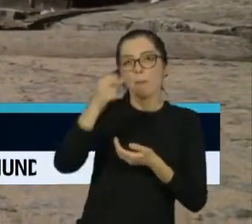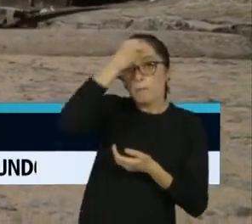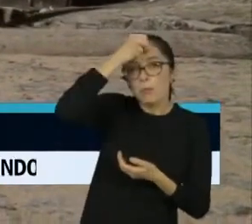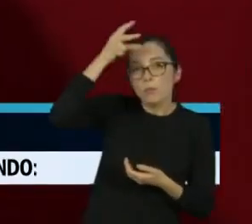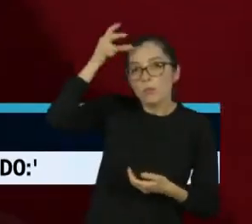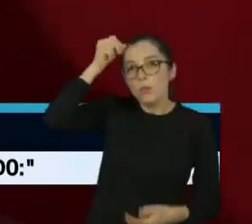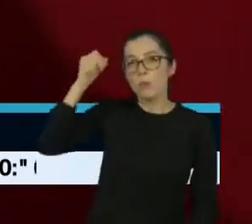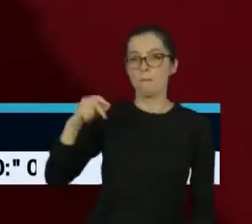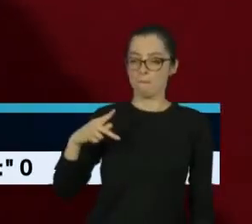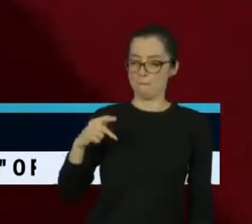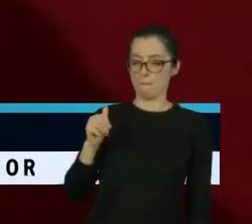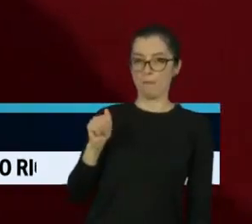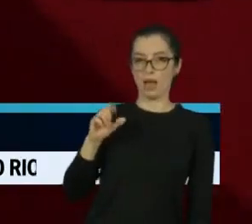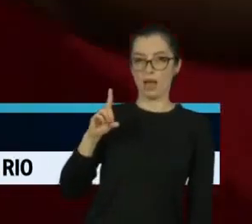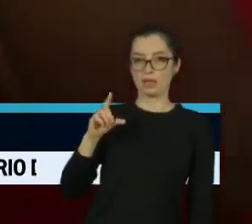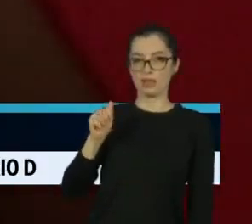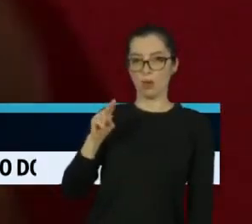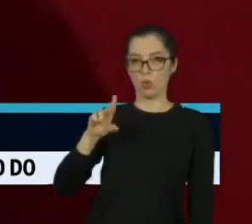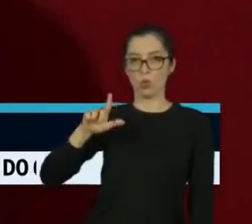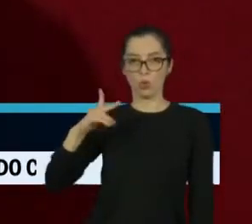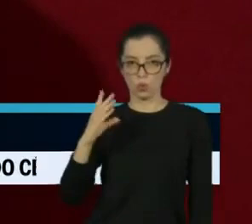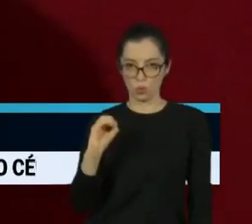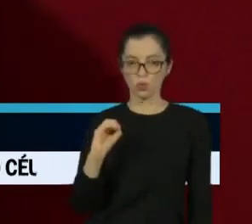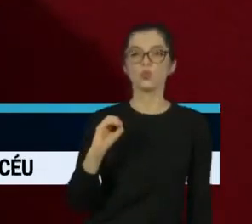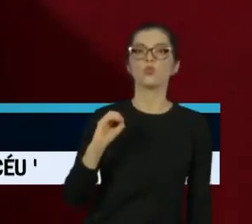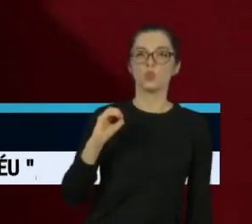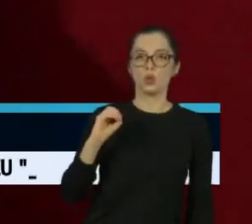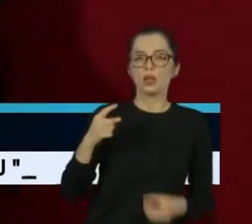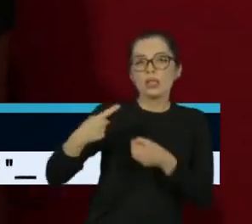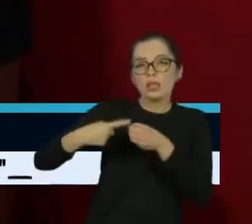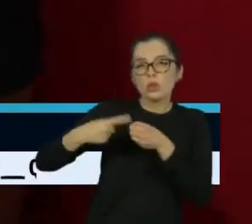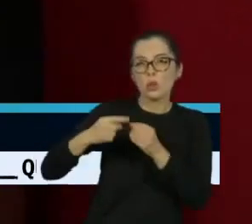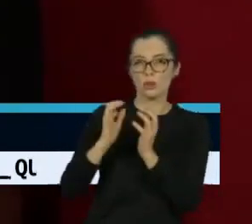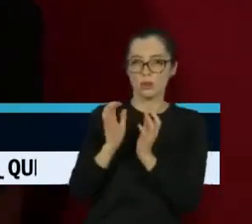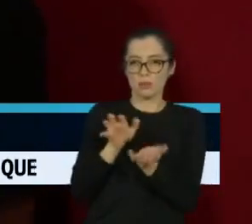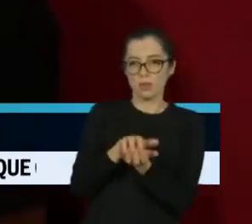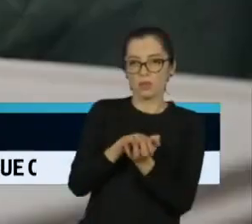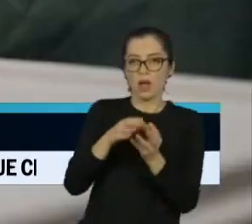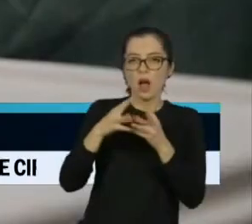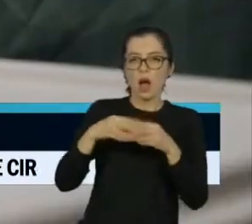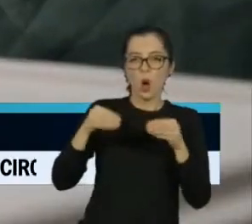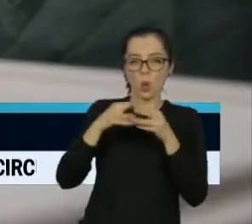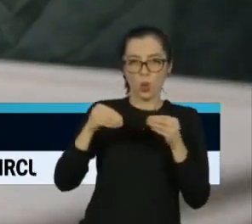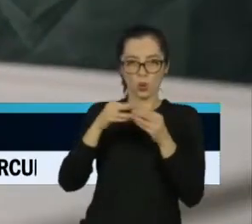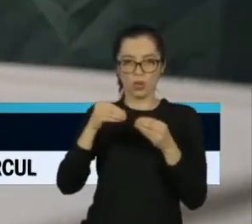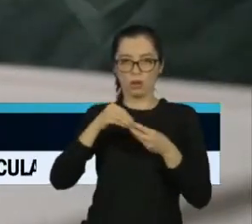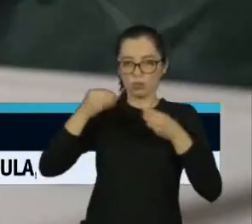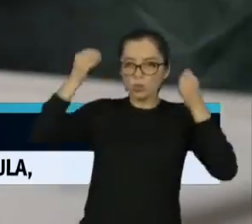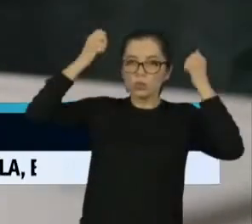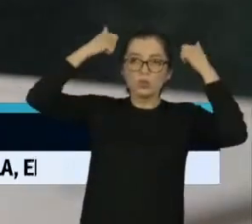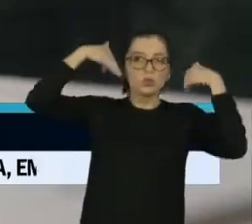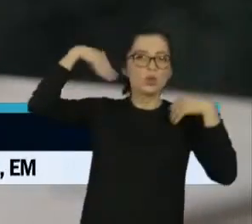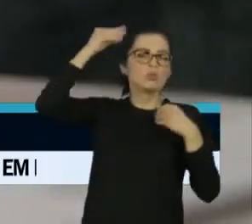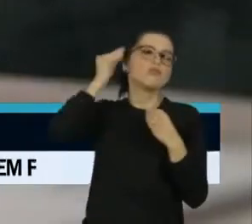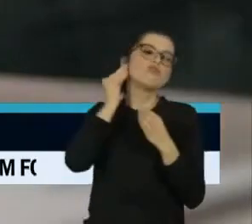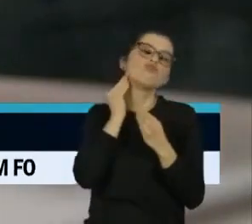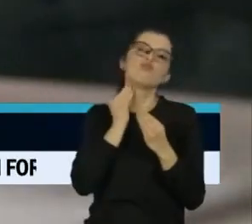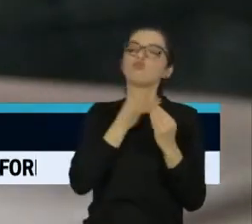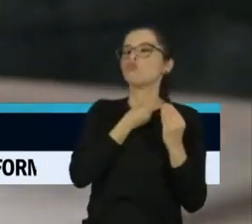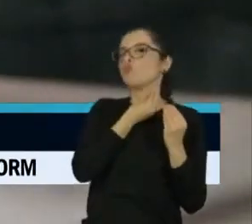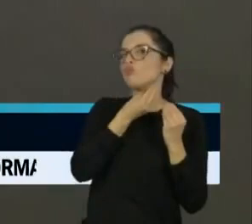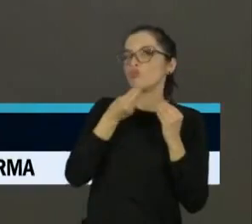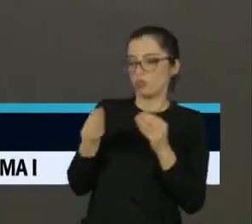de Pernambuco, coletaram em chumaços de algodão o suor de pacientes do SUS com quadro de síndrome respiratória.